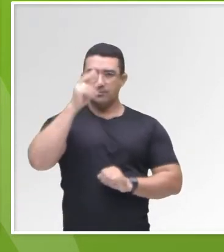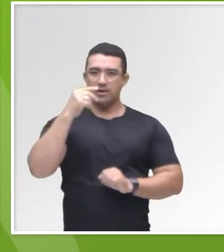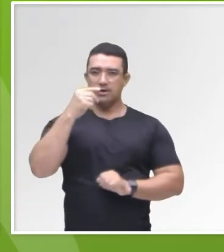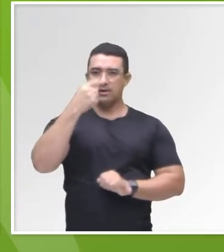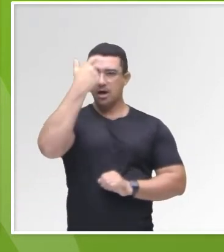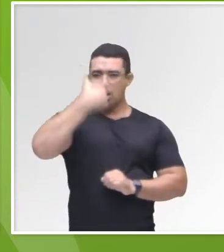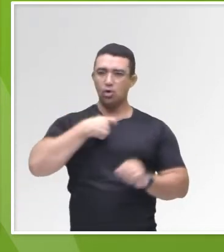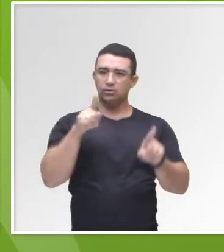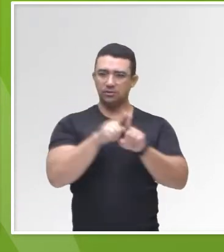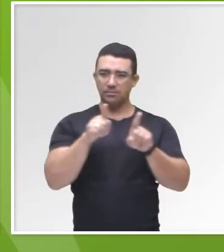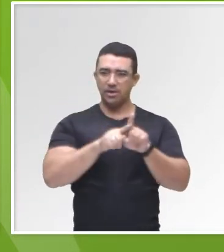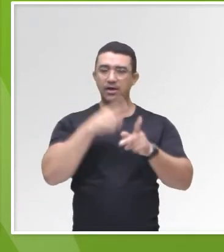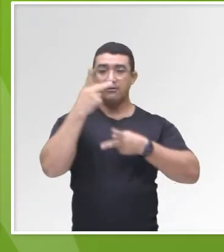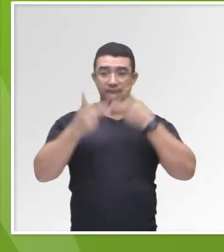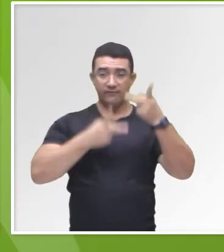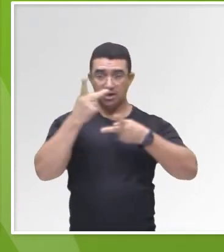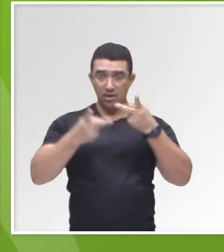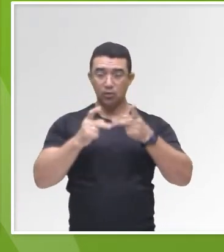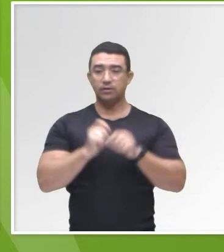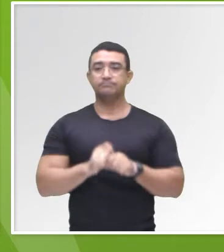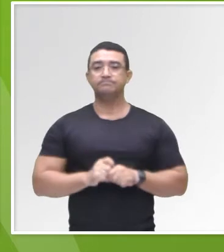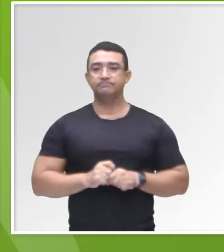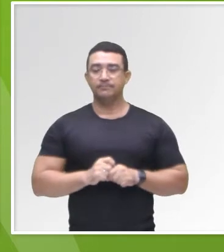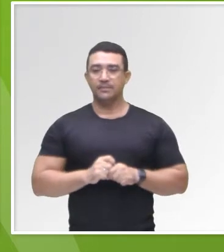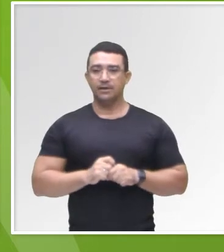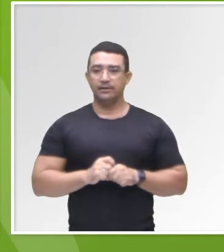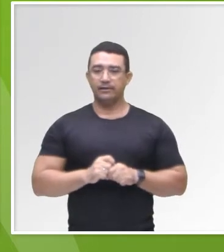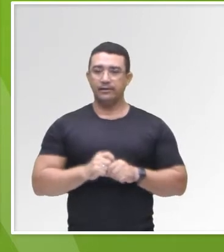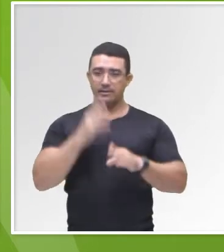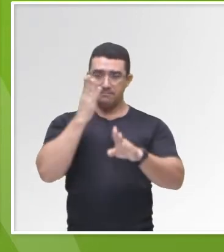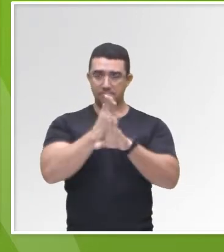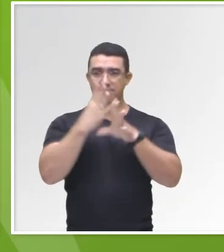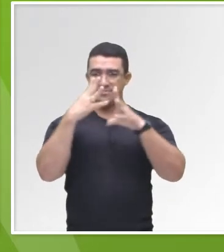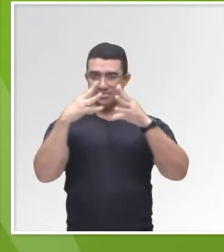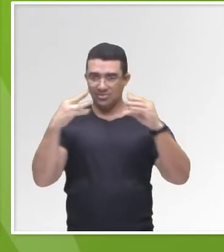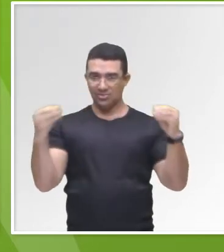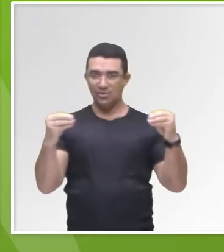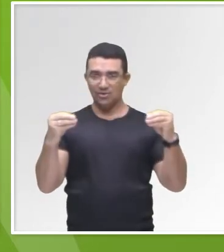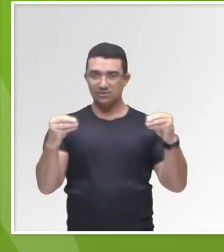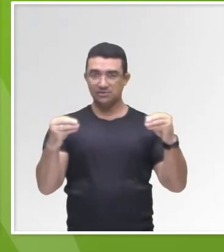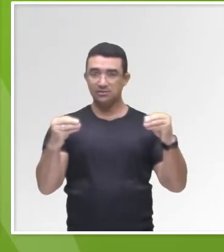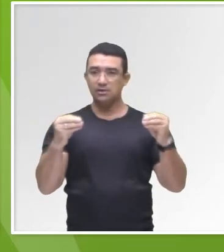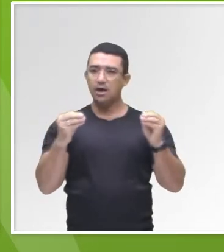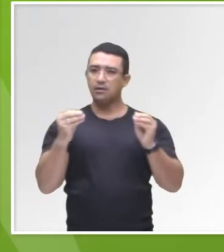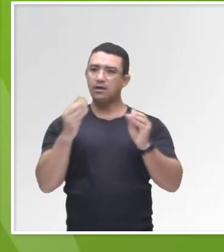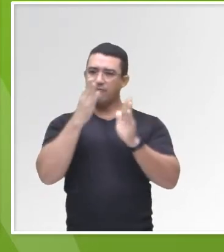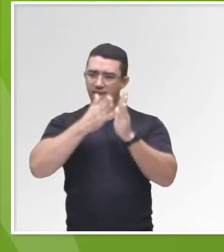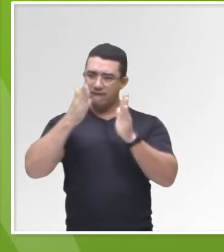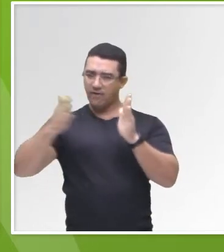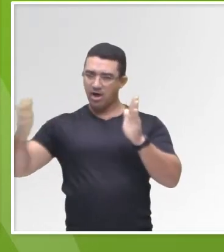vai apresentar algumas fases, né? Que é o que a gente vai conhecer a partir dessa imagem.